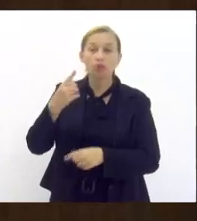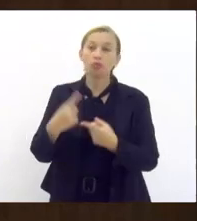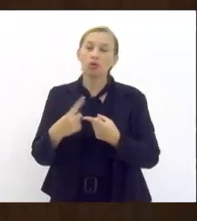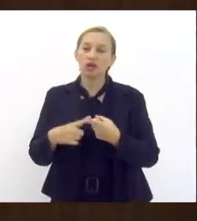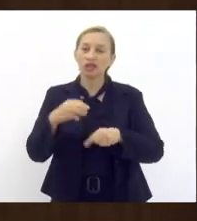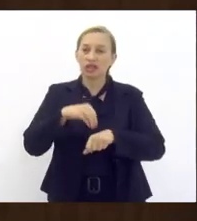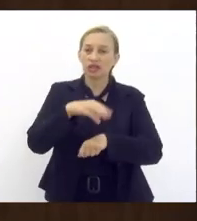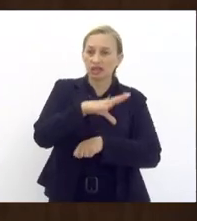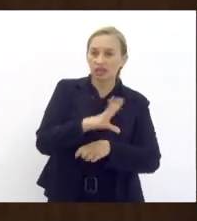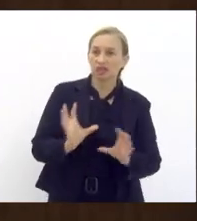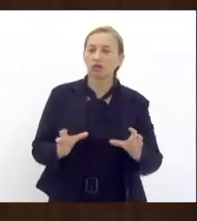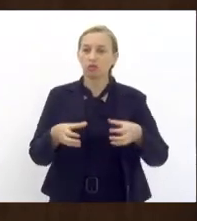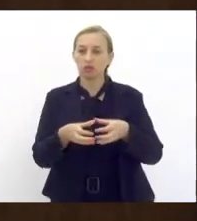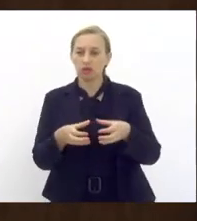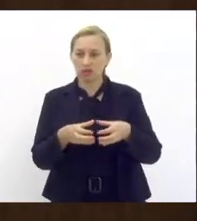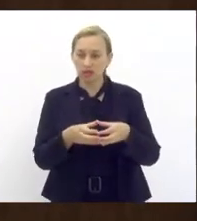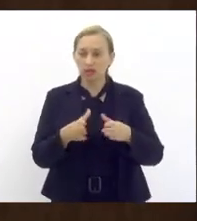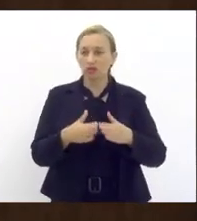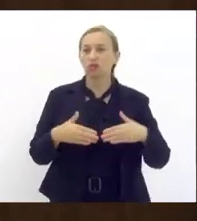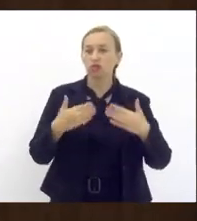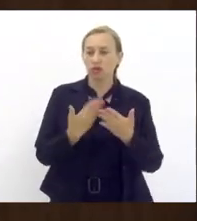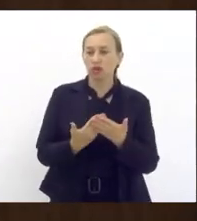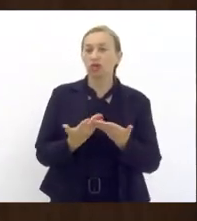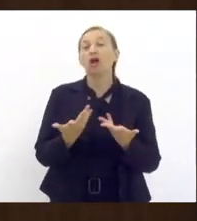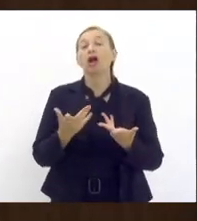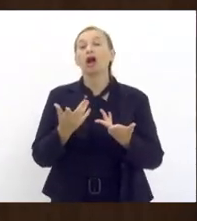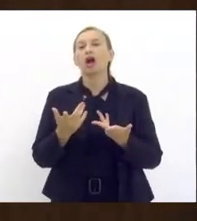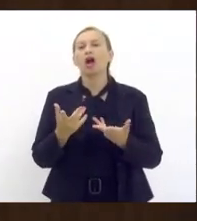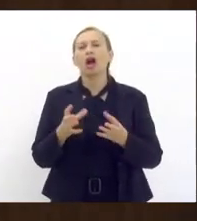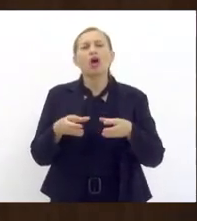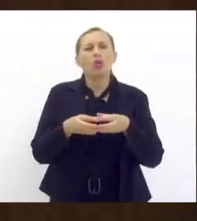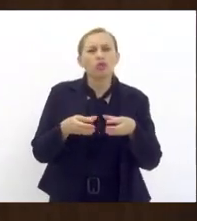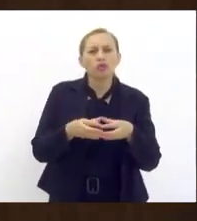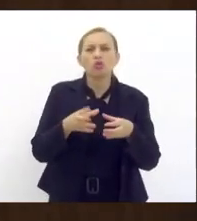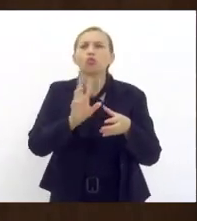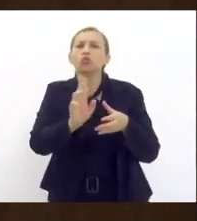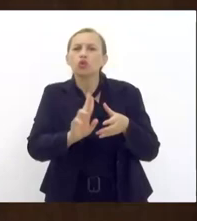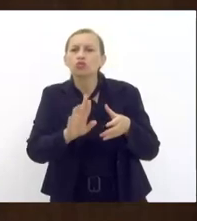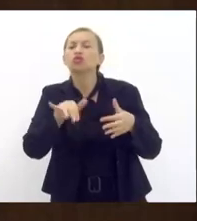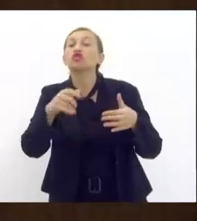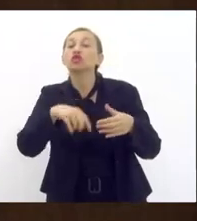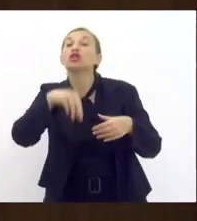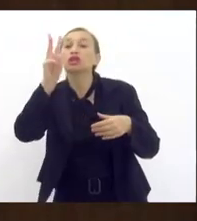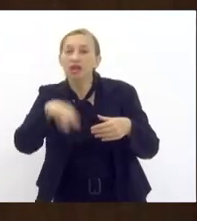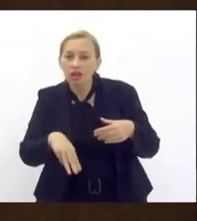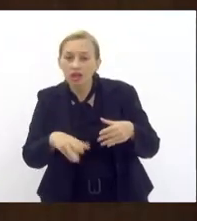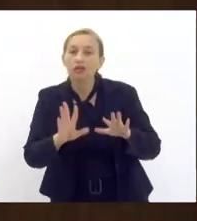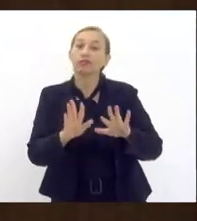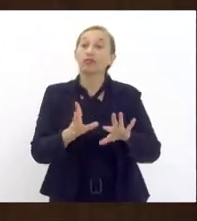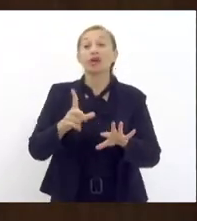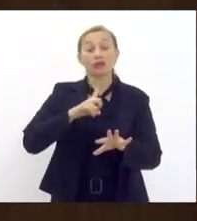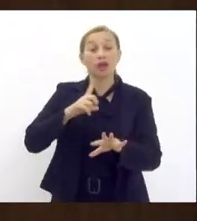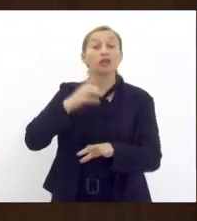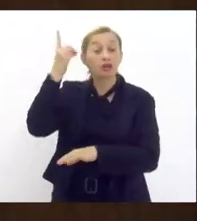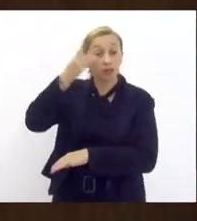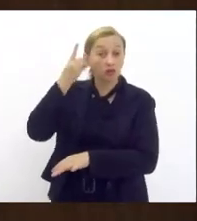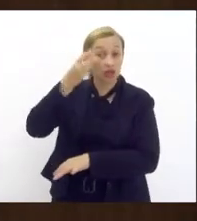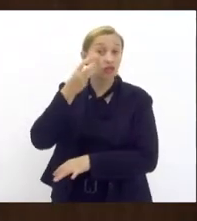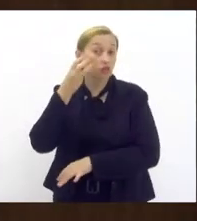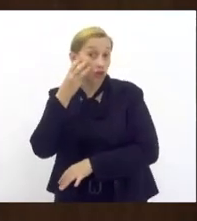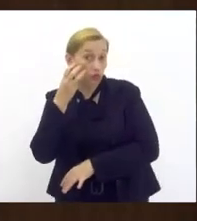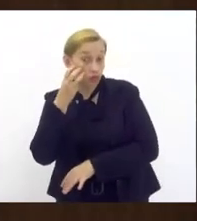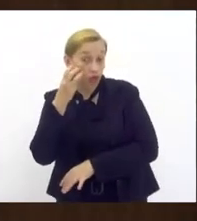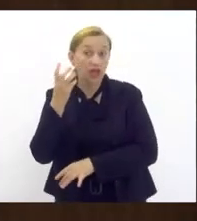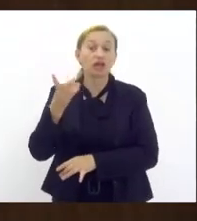da Comissão Parlamentar de Inquérito. Então, essa comissão contou com a relatoria do deputado Valdec Carneiro, com a presença